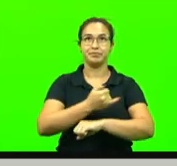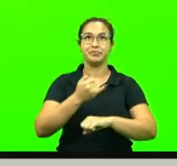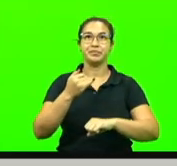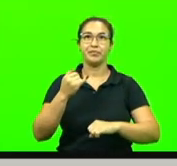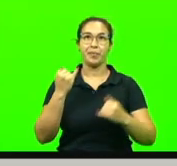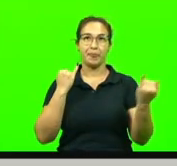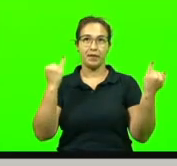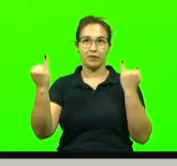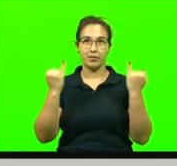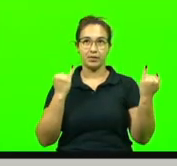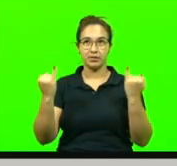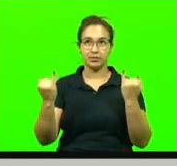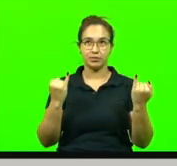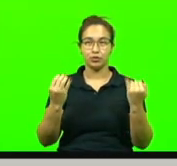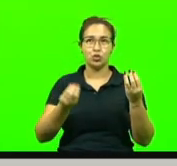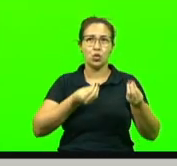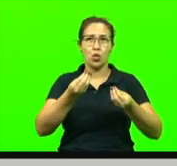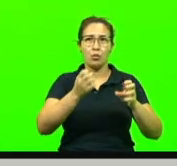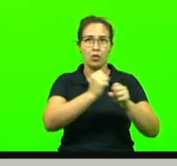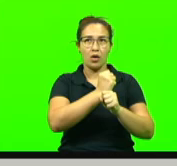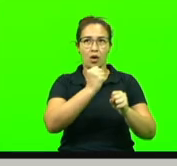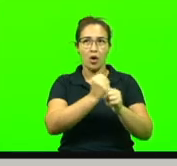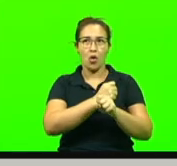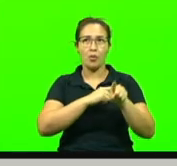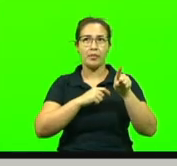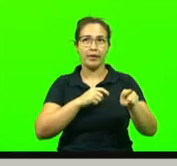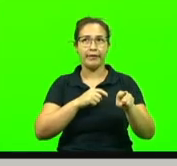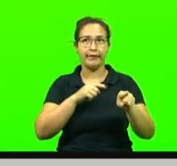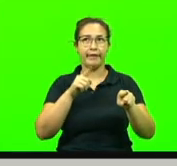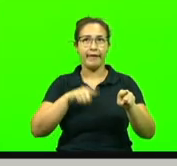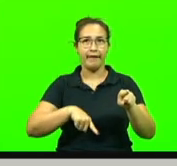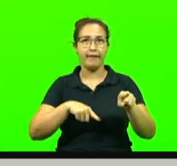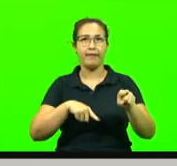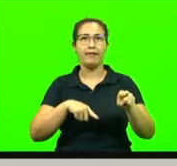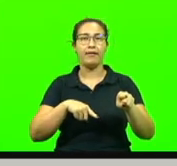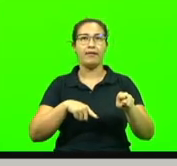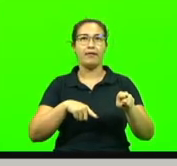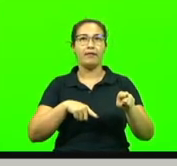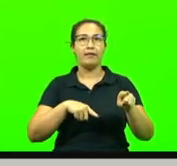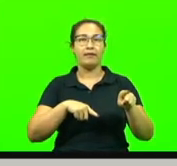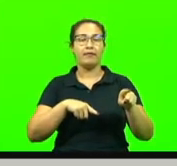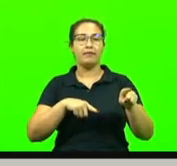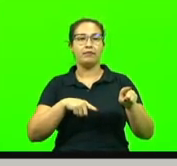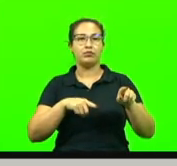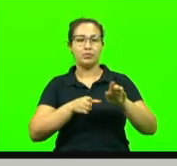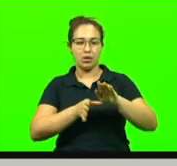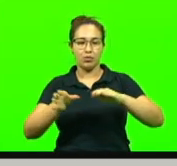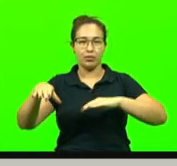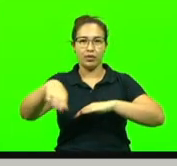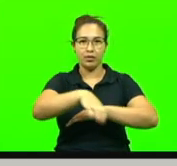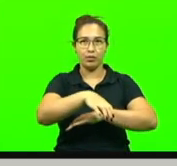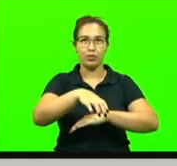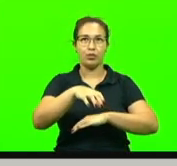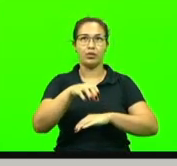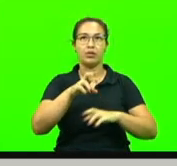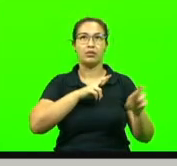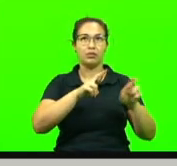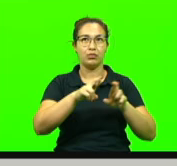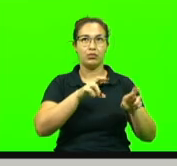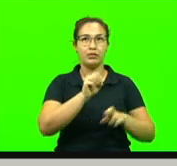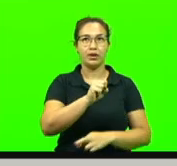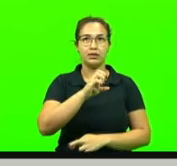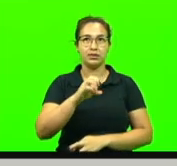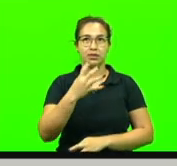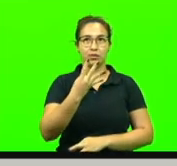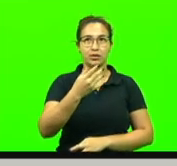Mobilidade informações acerca do andamento da obra que prevê a construção de uma rotatória na